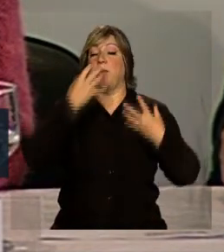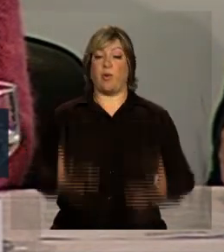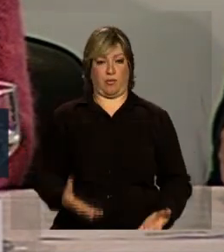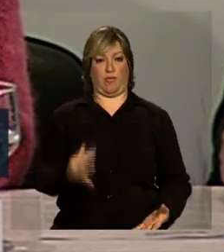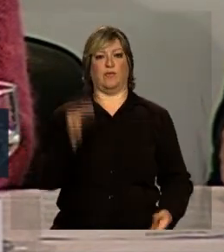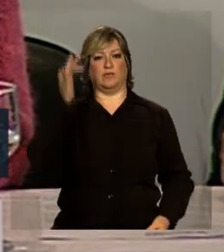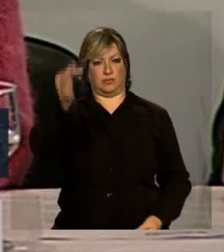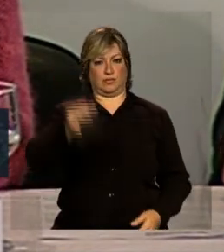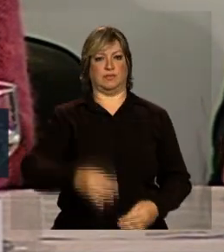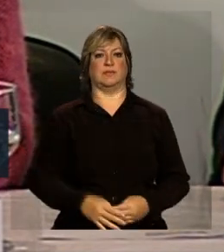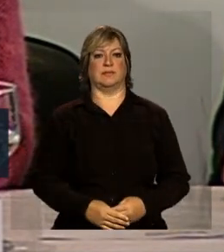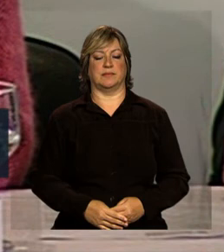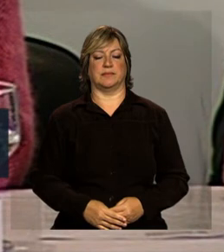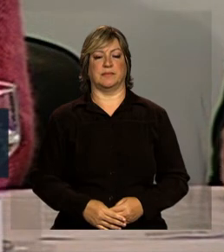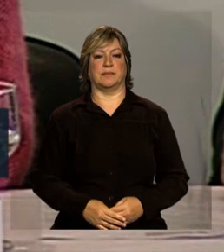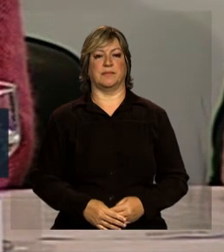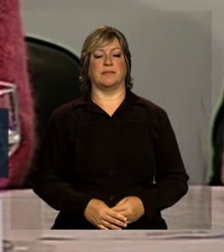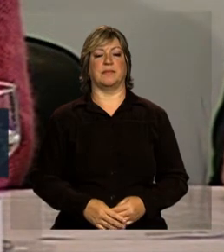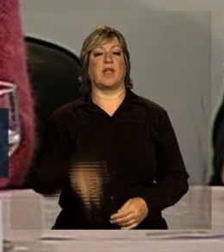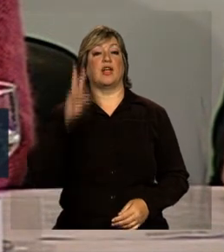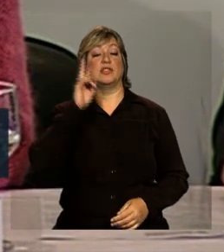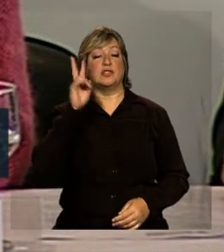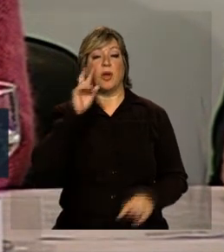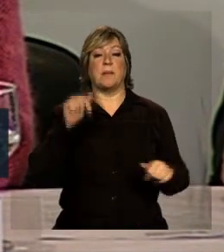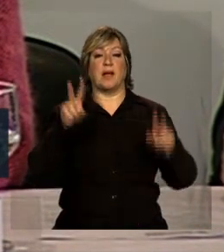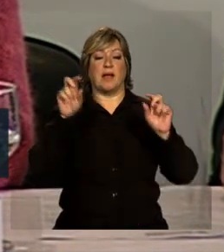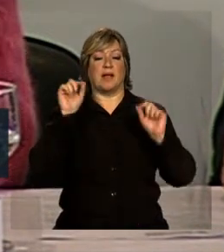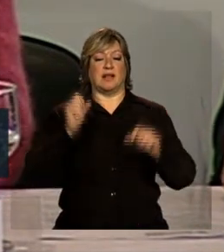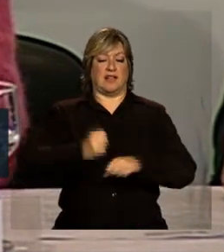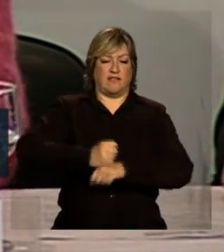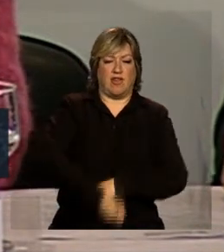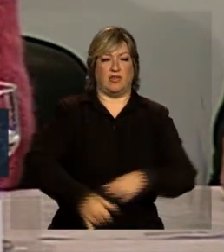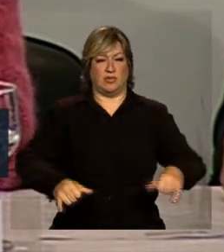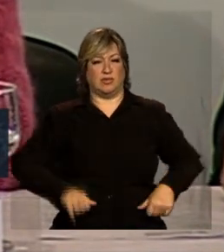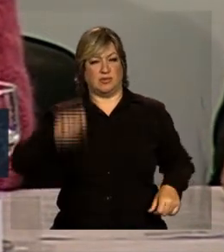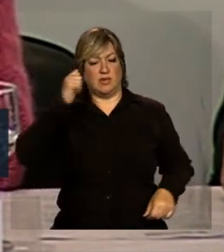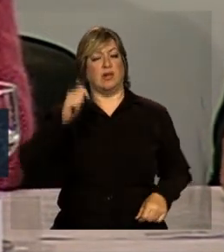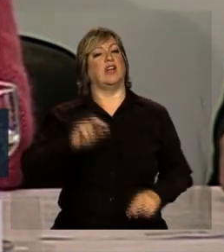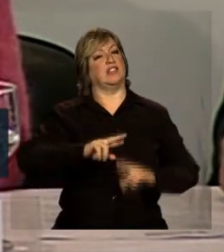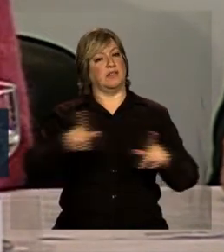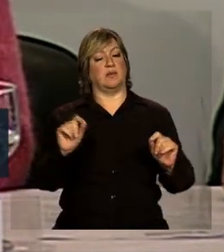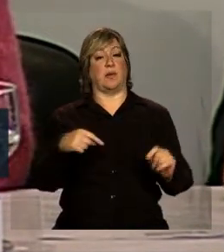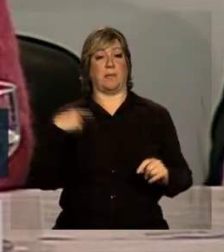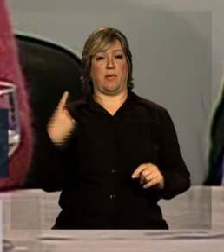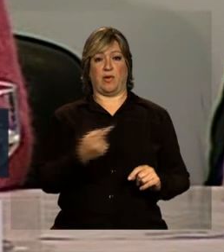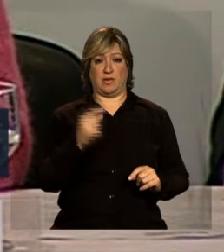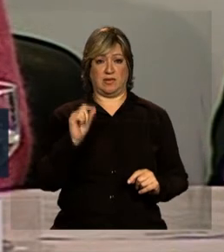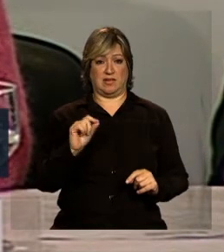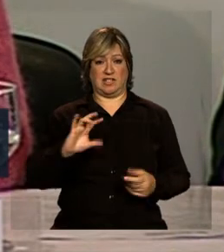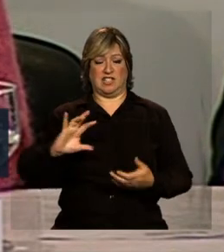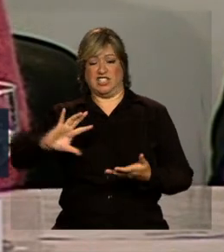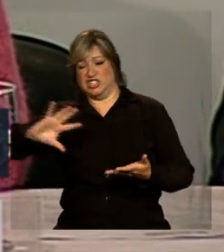belo futuro. Na questão da escravidão, foi diferente. Foram arrancados brutalmente de